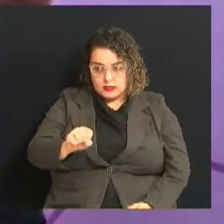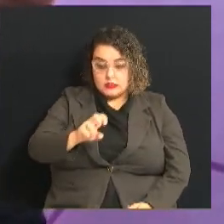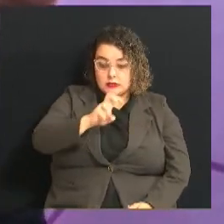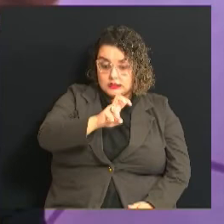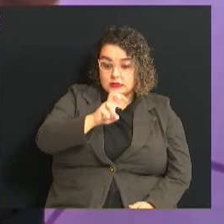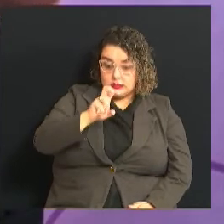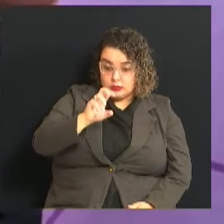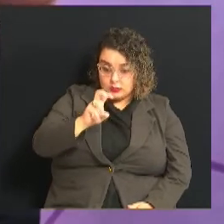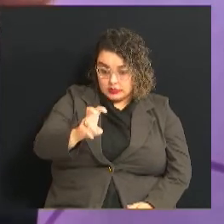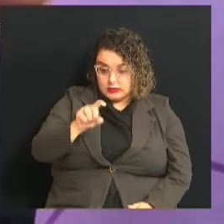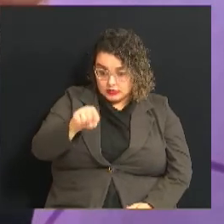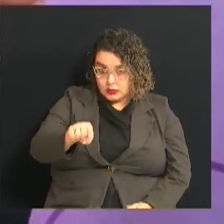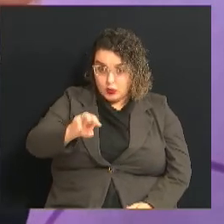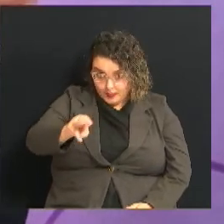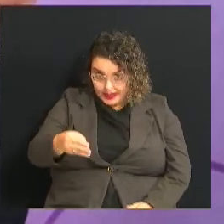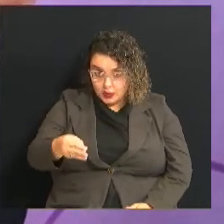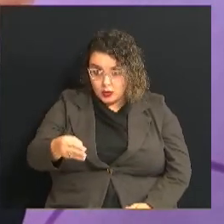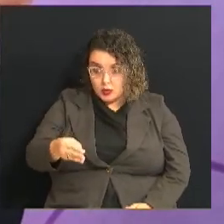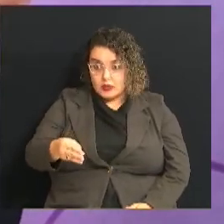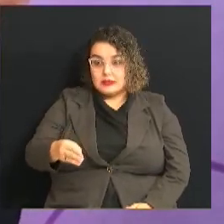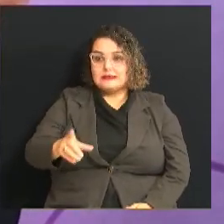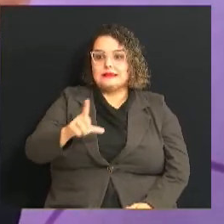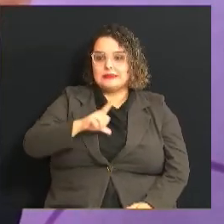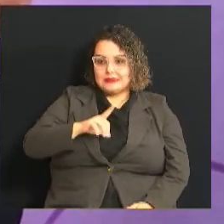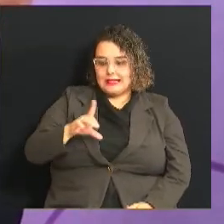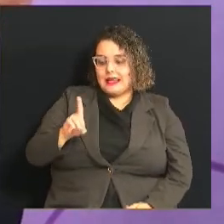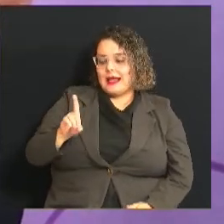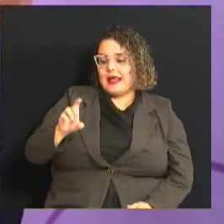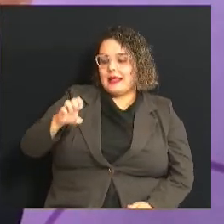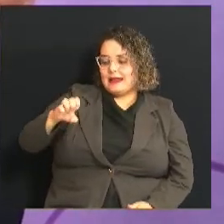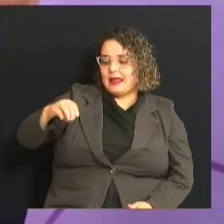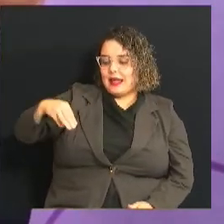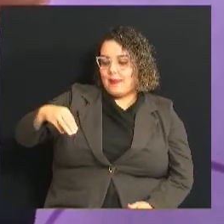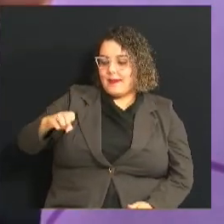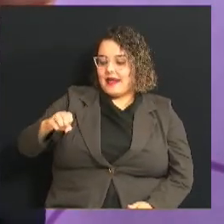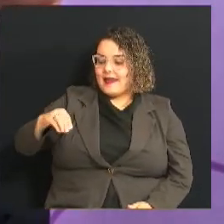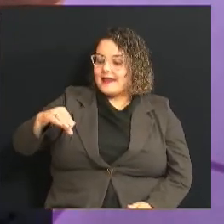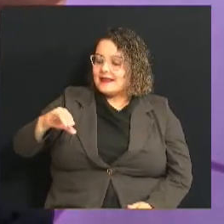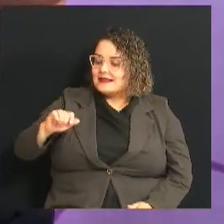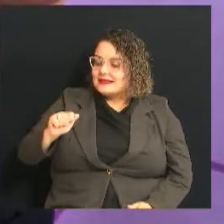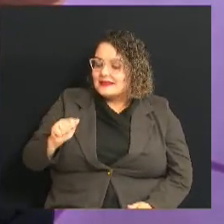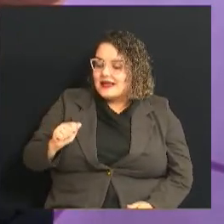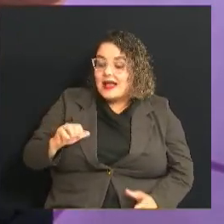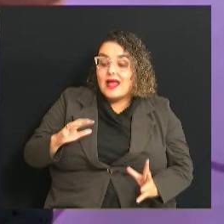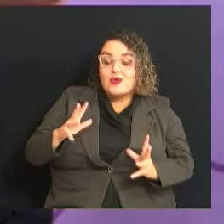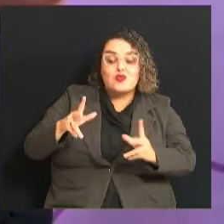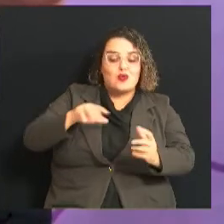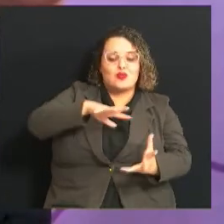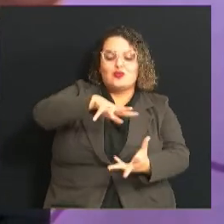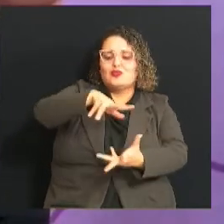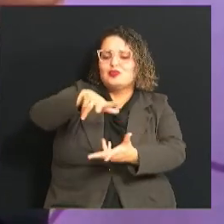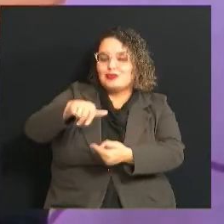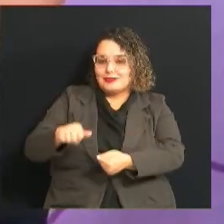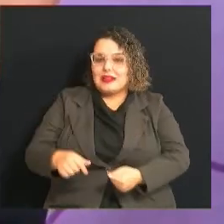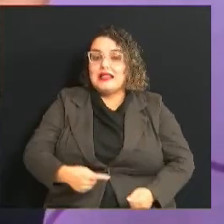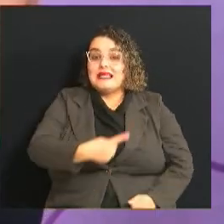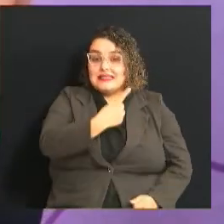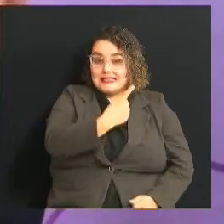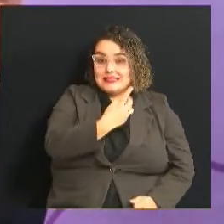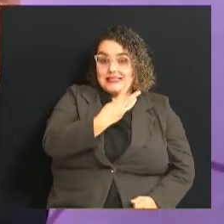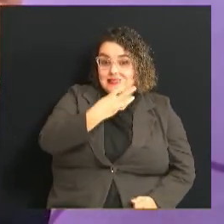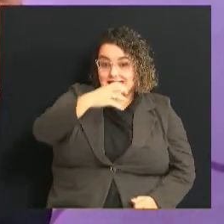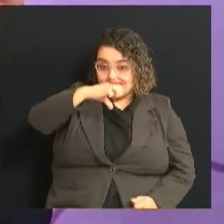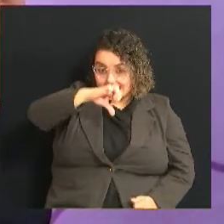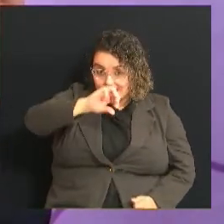de pessoas sofrem com demência em todo o mundo. Um número que deve chegar aí a 139